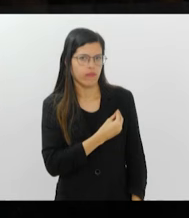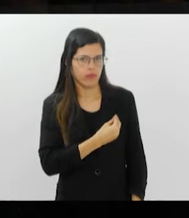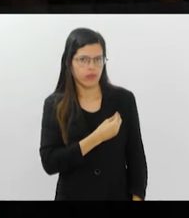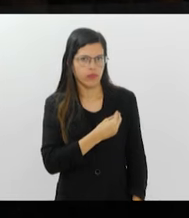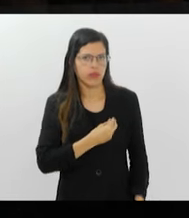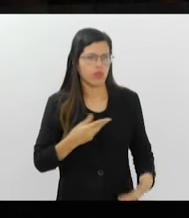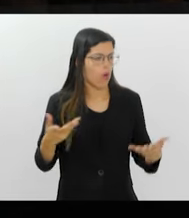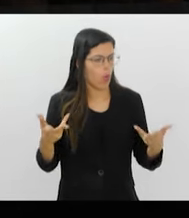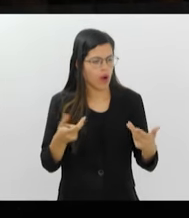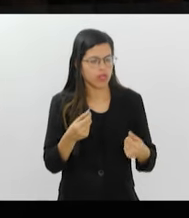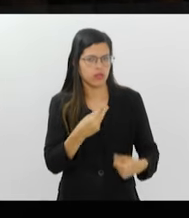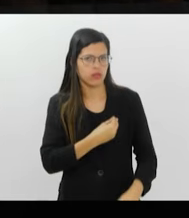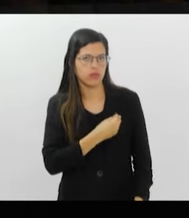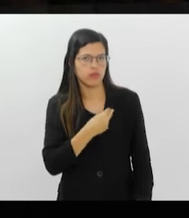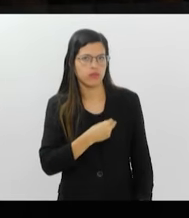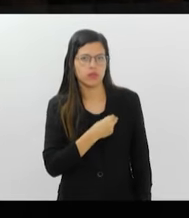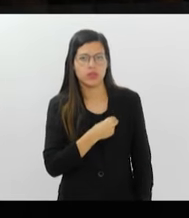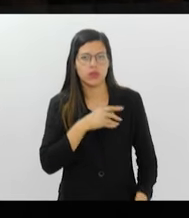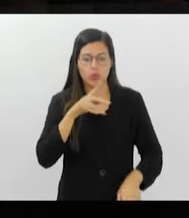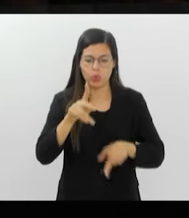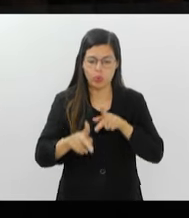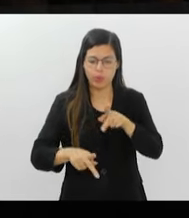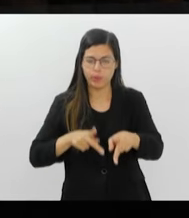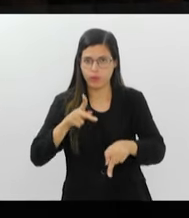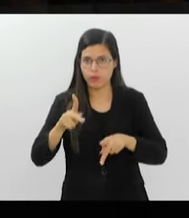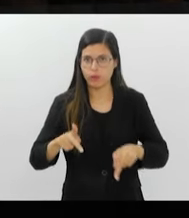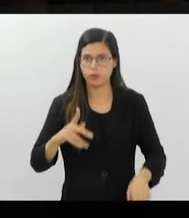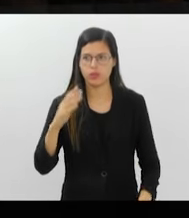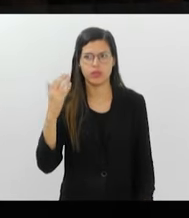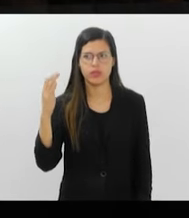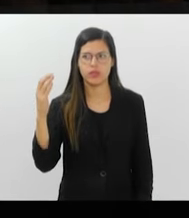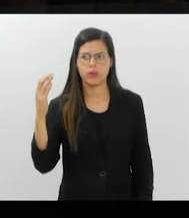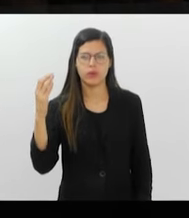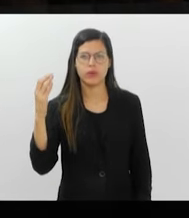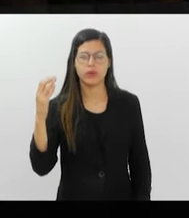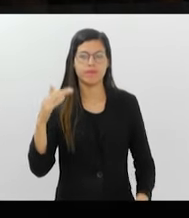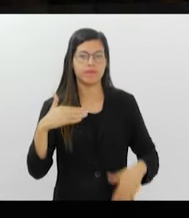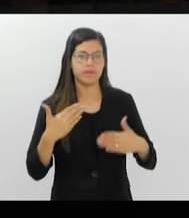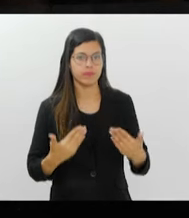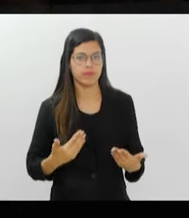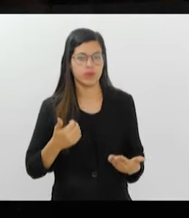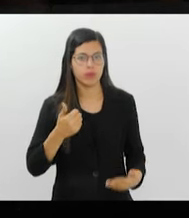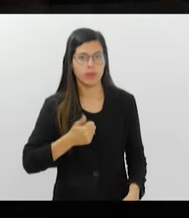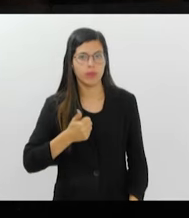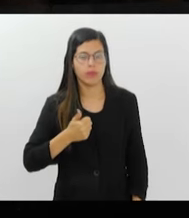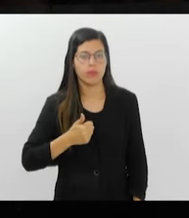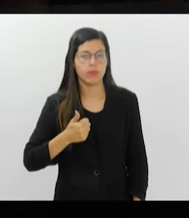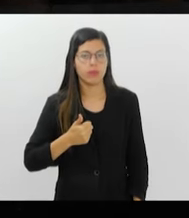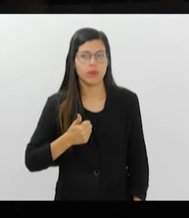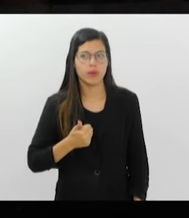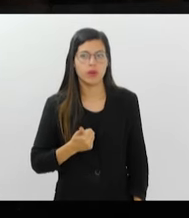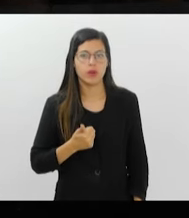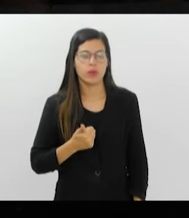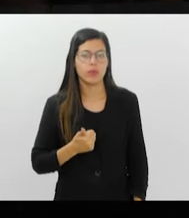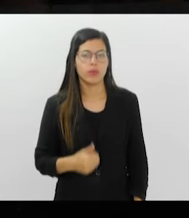da população niteroense. Então, primeiro, me congratular com esta